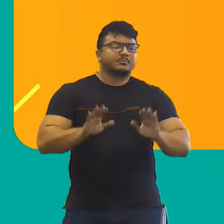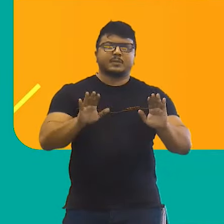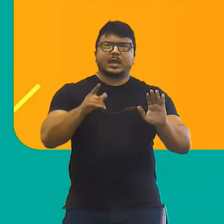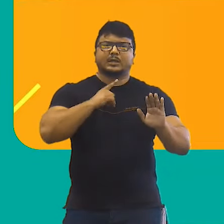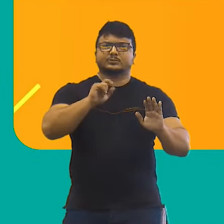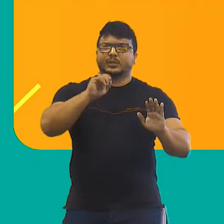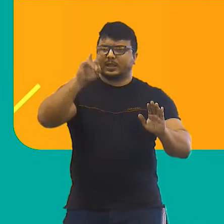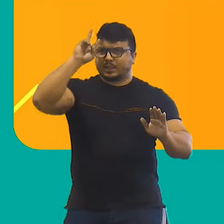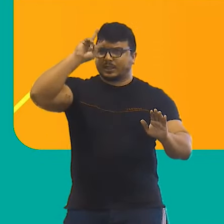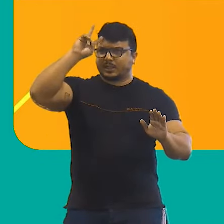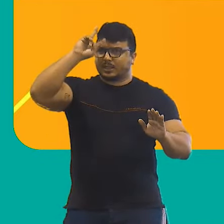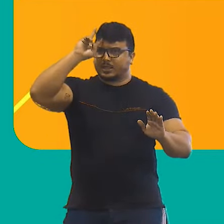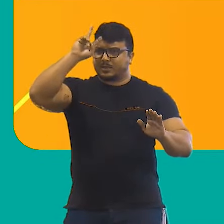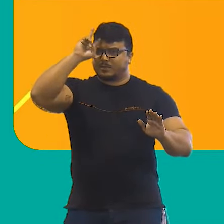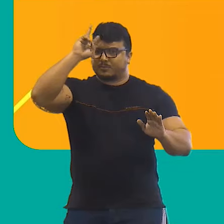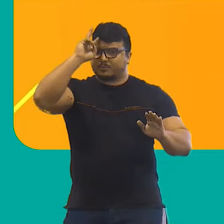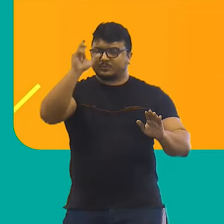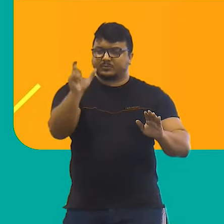lembro,